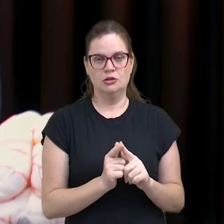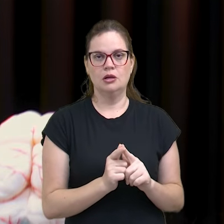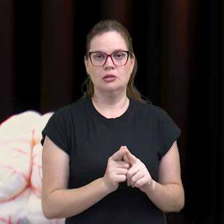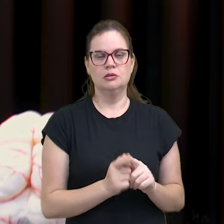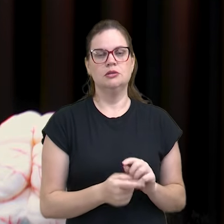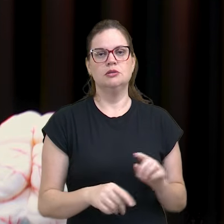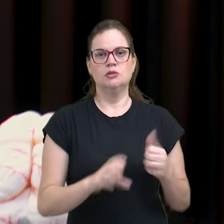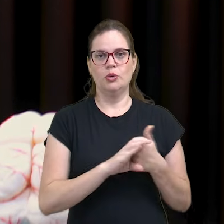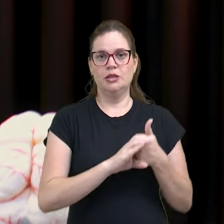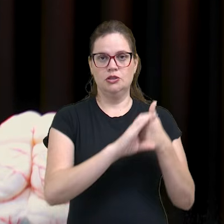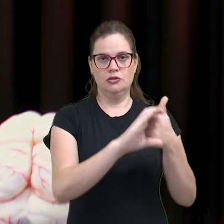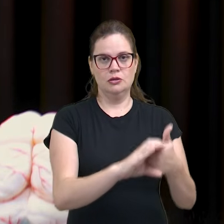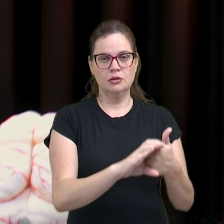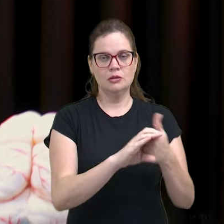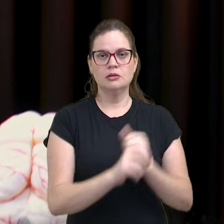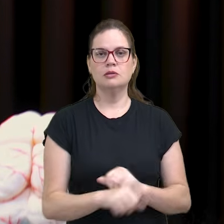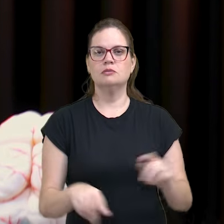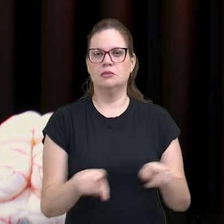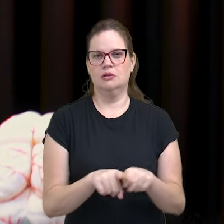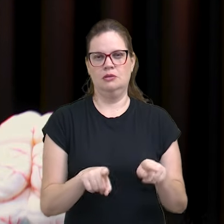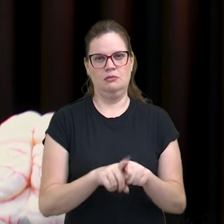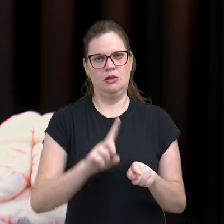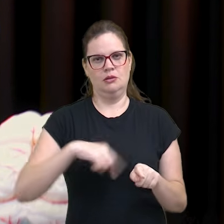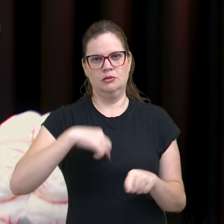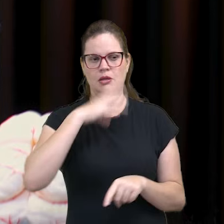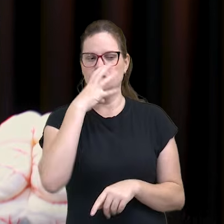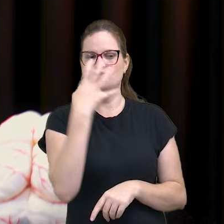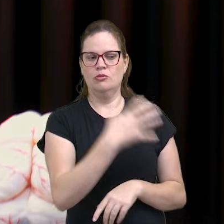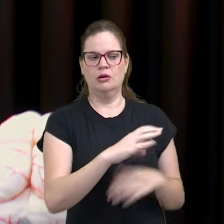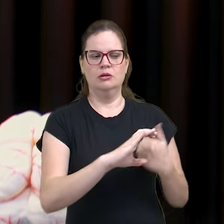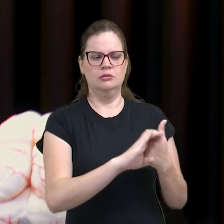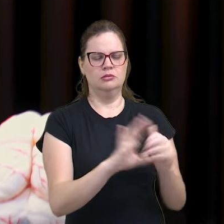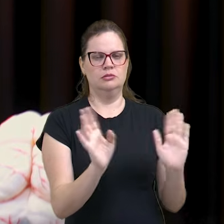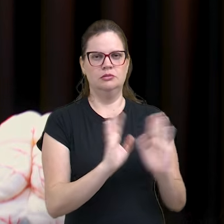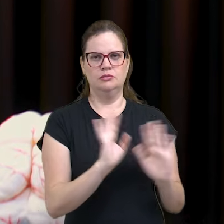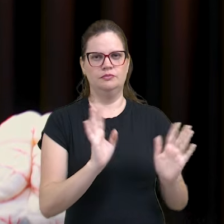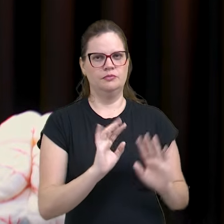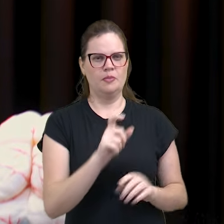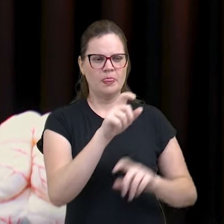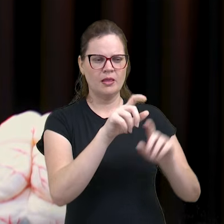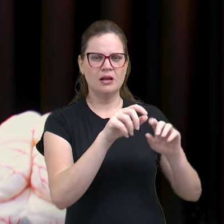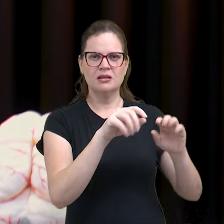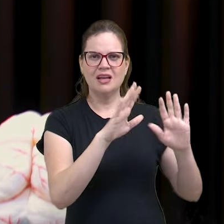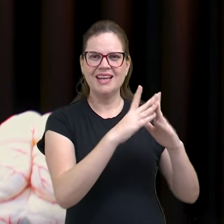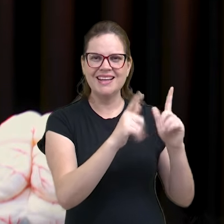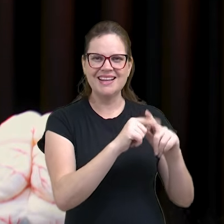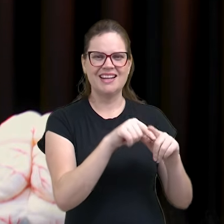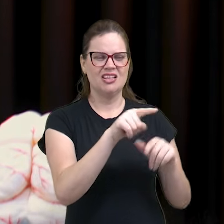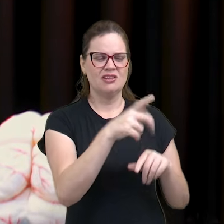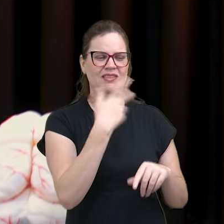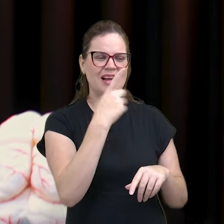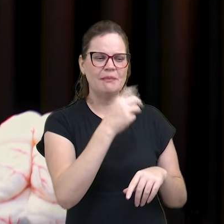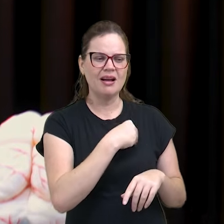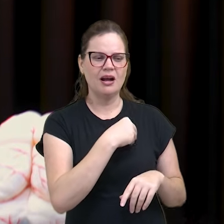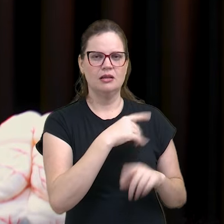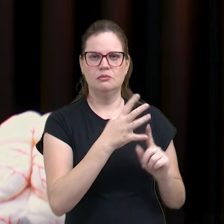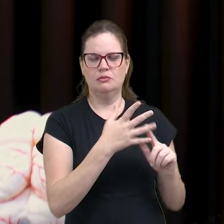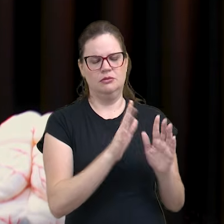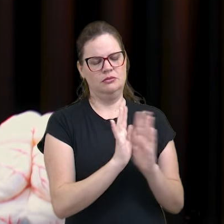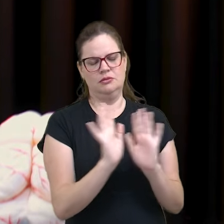estamos aqui para julgar, ou para condenar, ou para dizer que é pecado, nada disso.